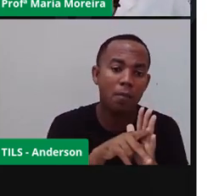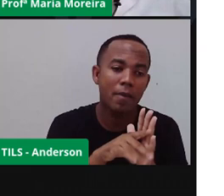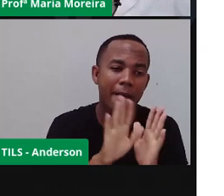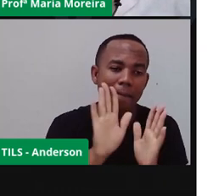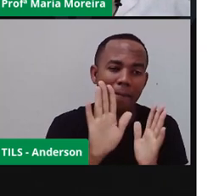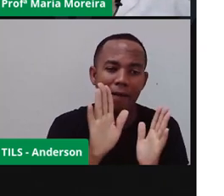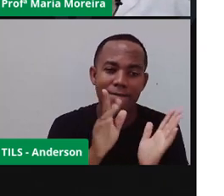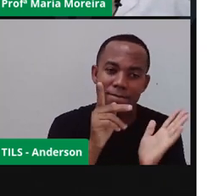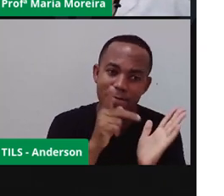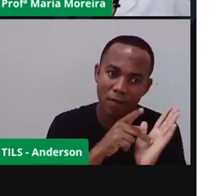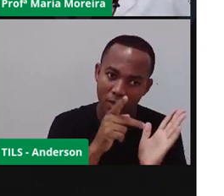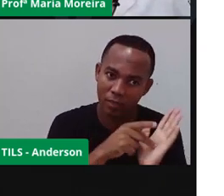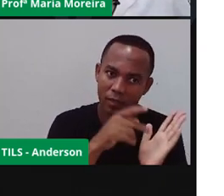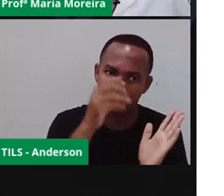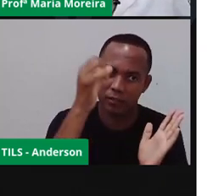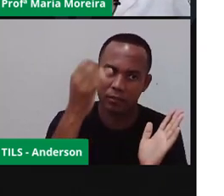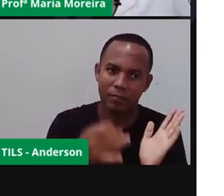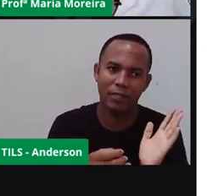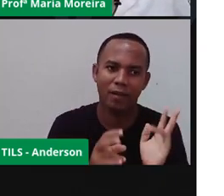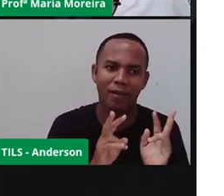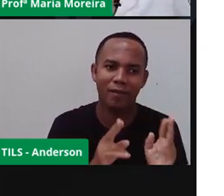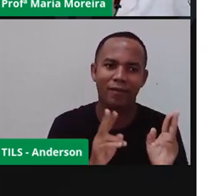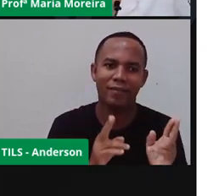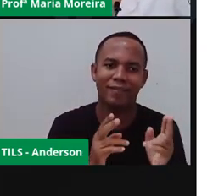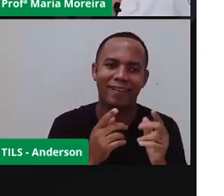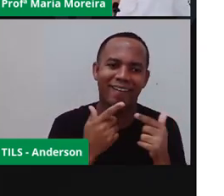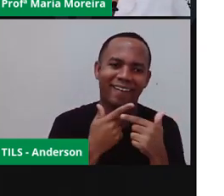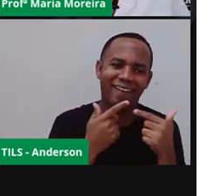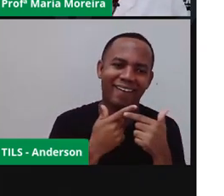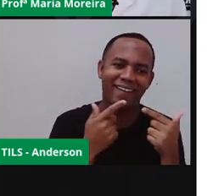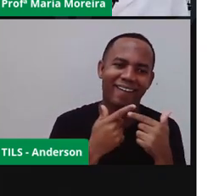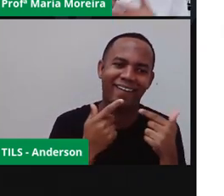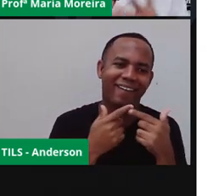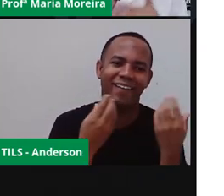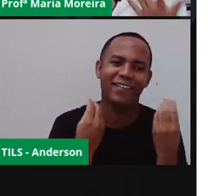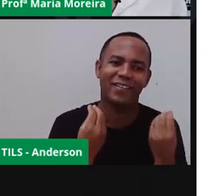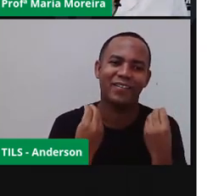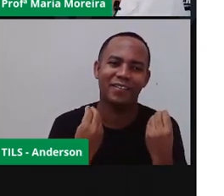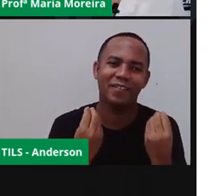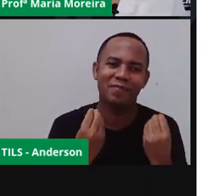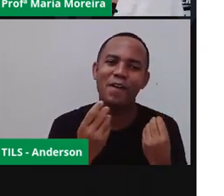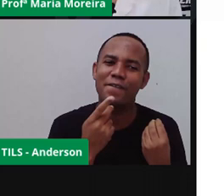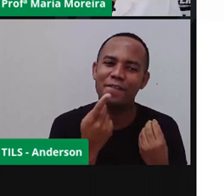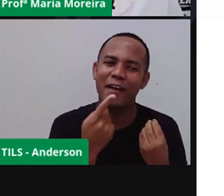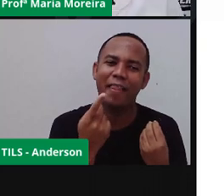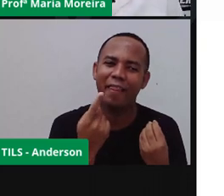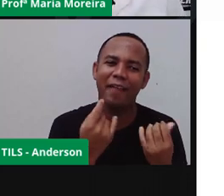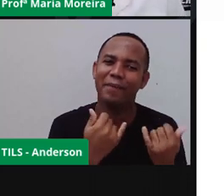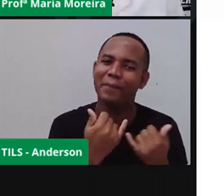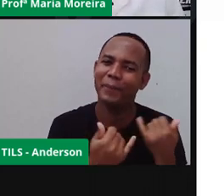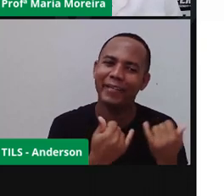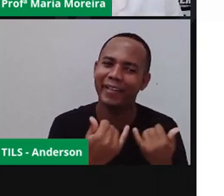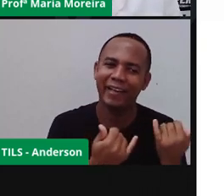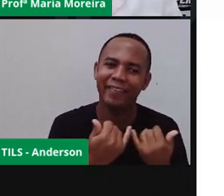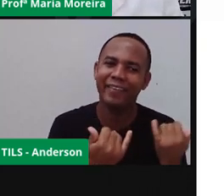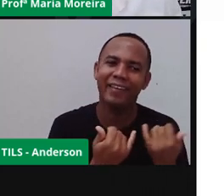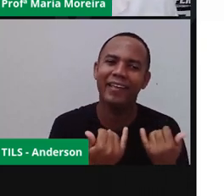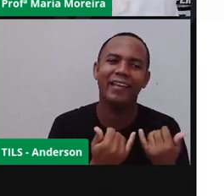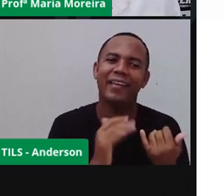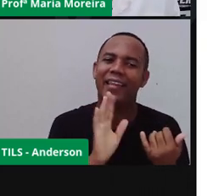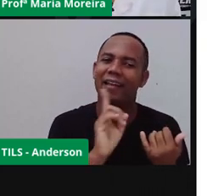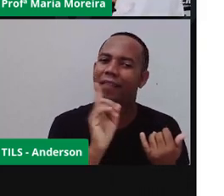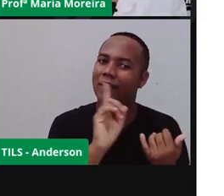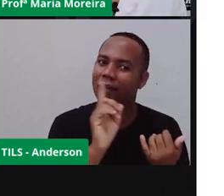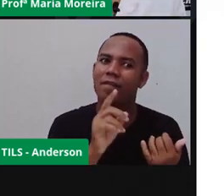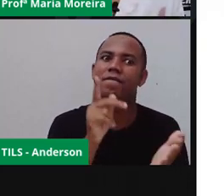verdade, né? Seria o deboche de você dizer, olha, tô falando aqui uma verdade, mas tô